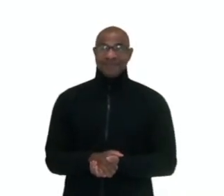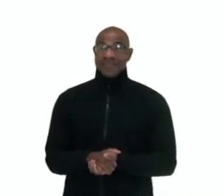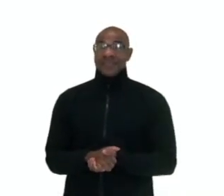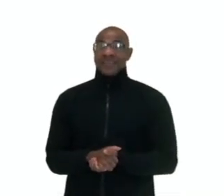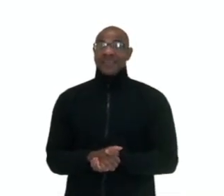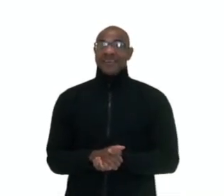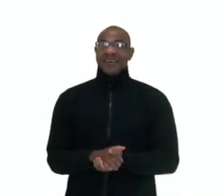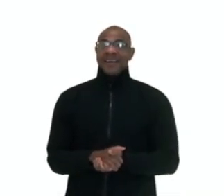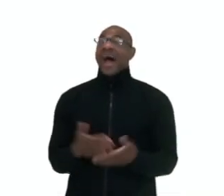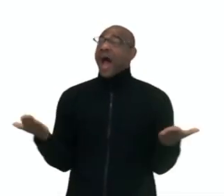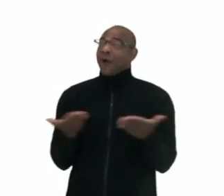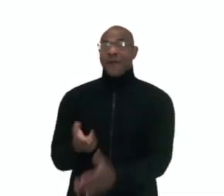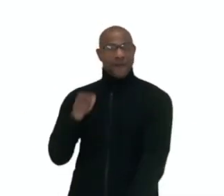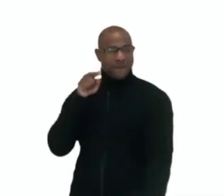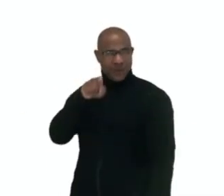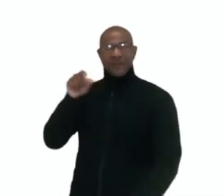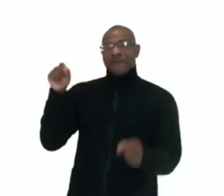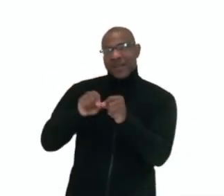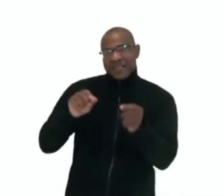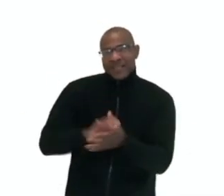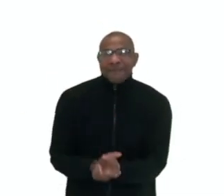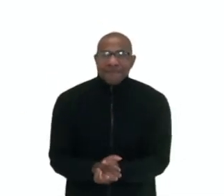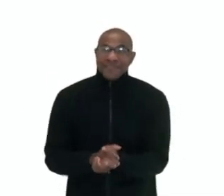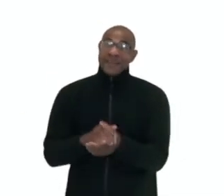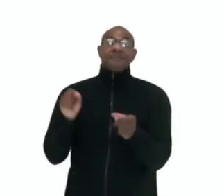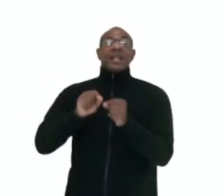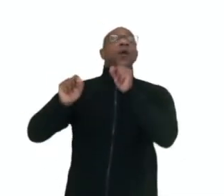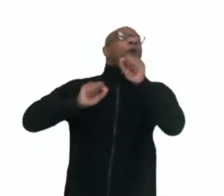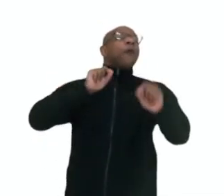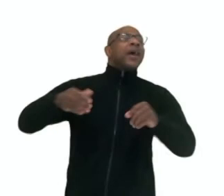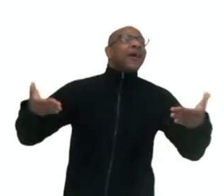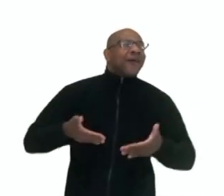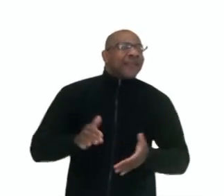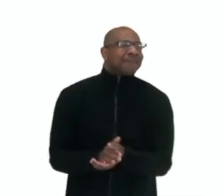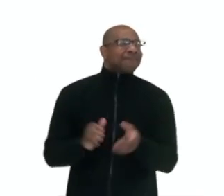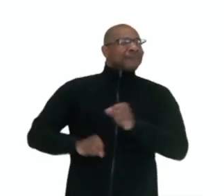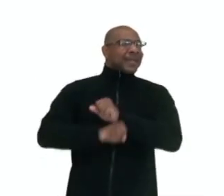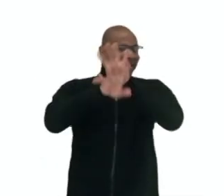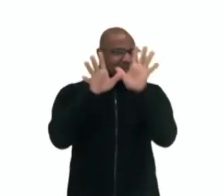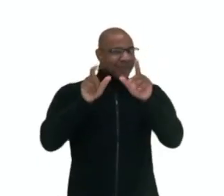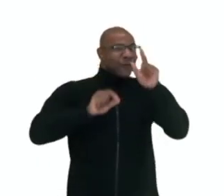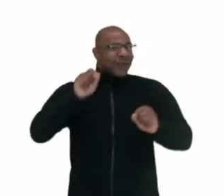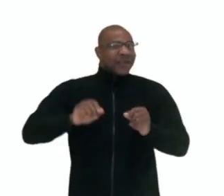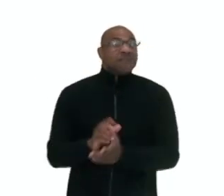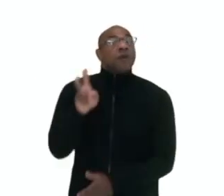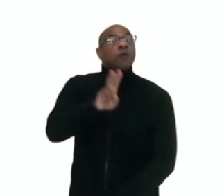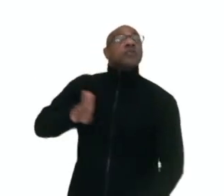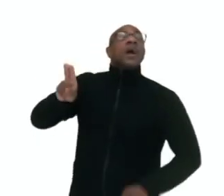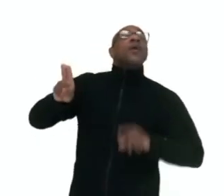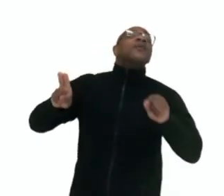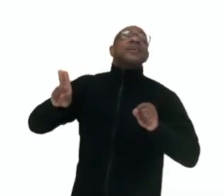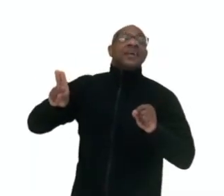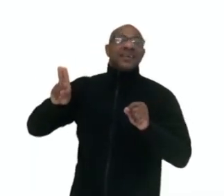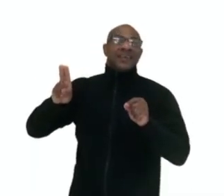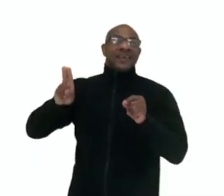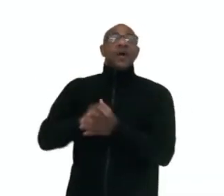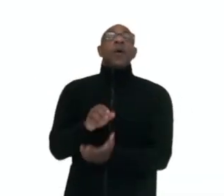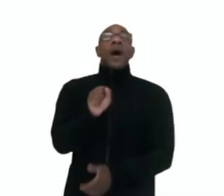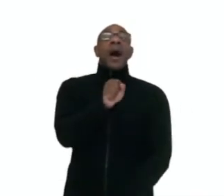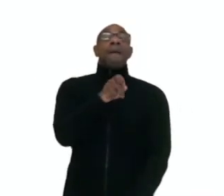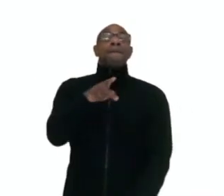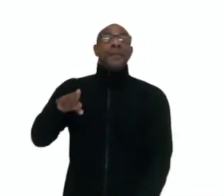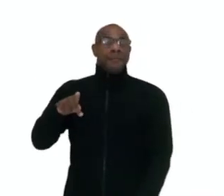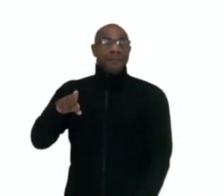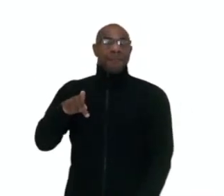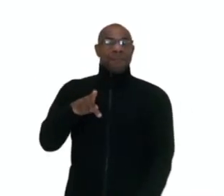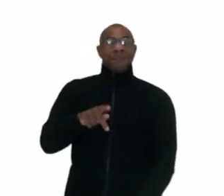Chegamos no Agora a Sua Vez. E para isso, o que vamos fazer? Claro, vamos usar o nosso aplicativo. Então, vem